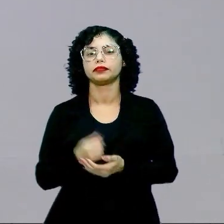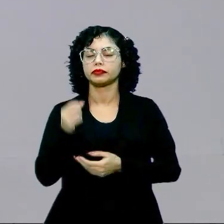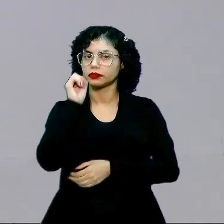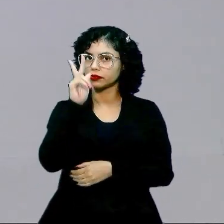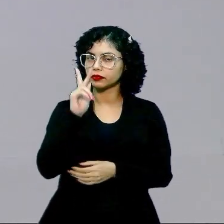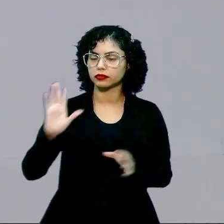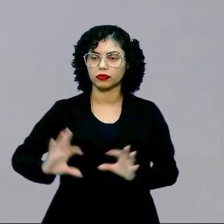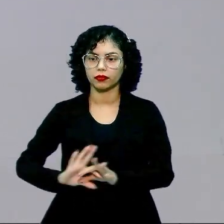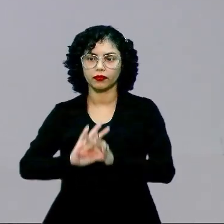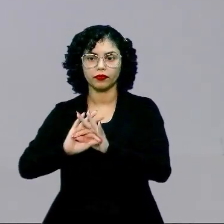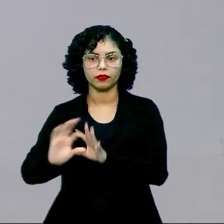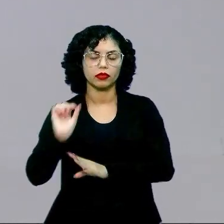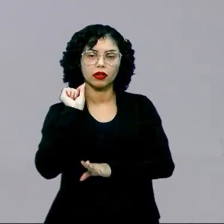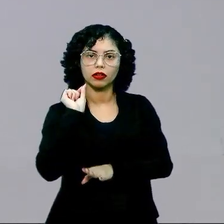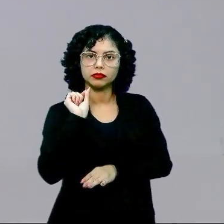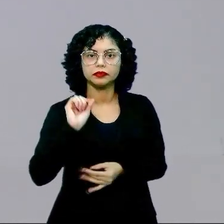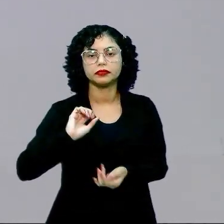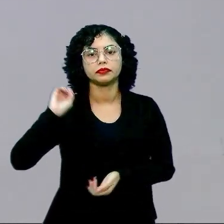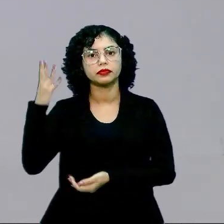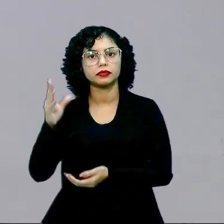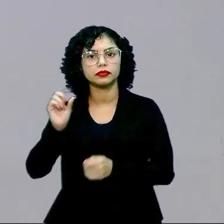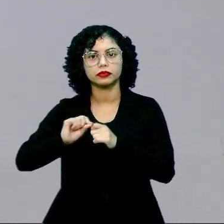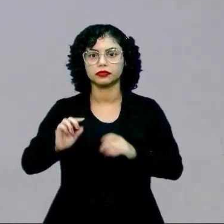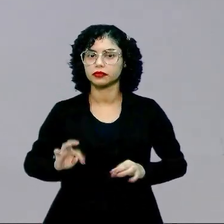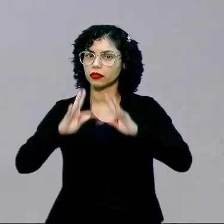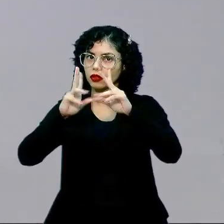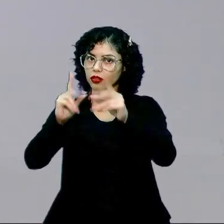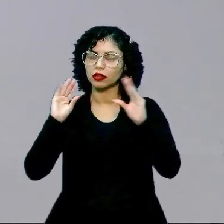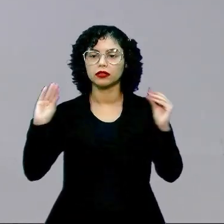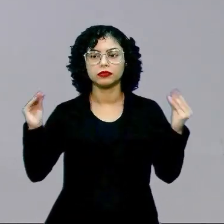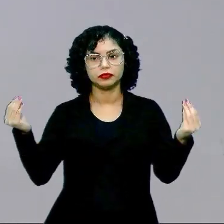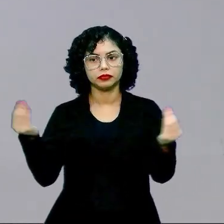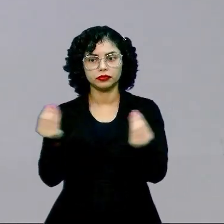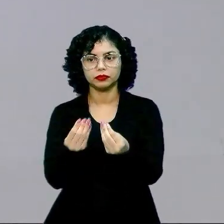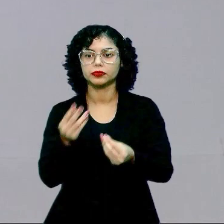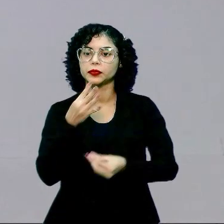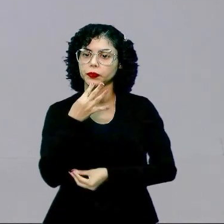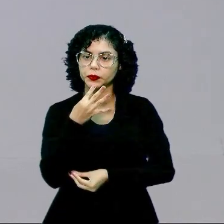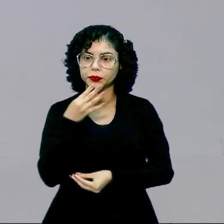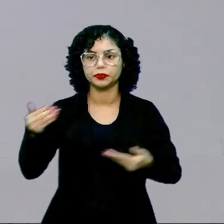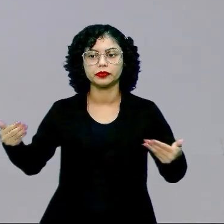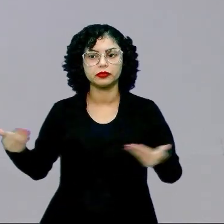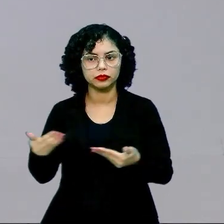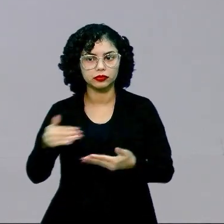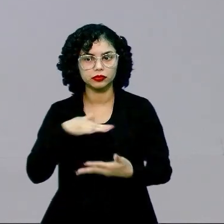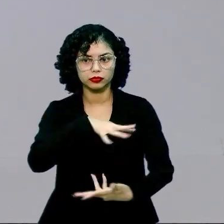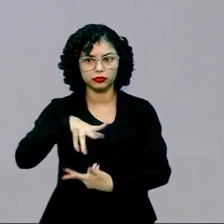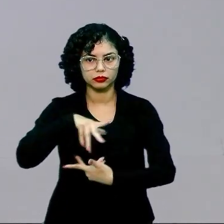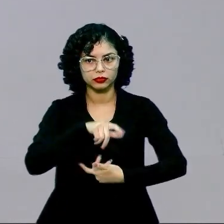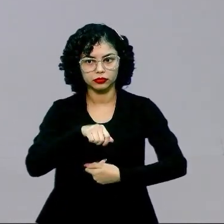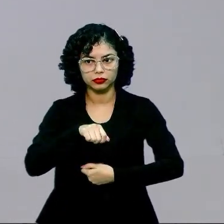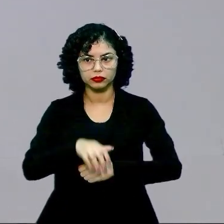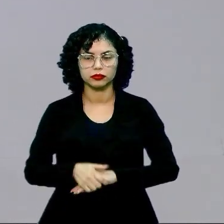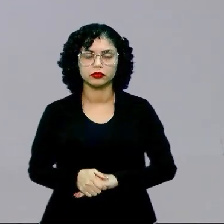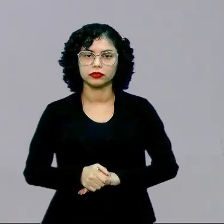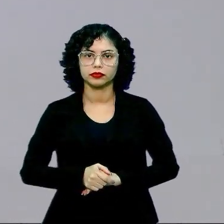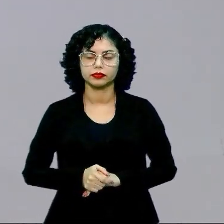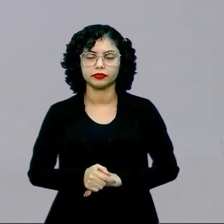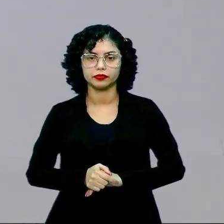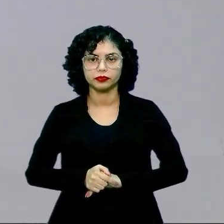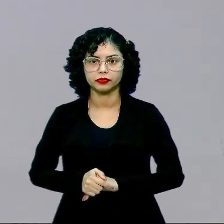partir dessas ligações químicas é que são formadas todas as substâncias que nós conhecemos no mundo,